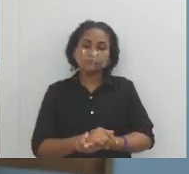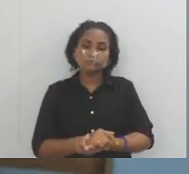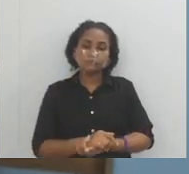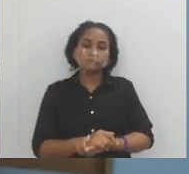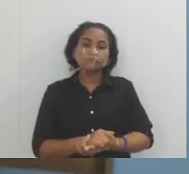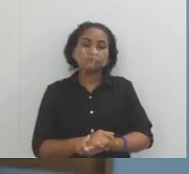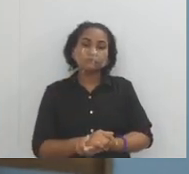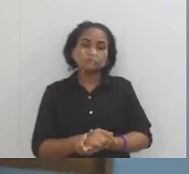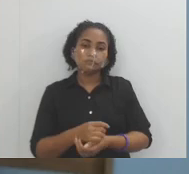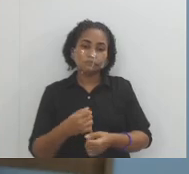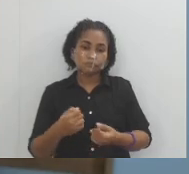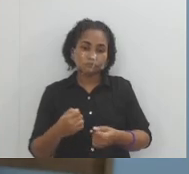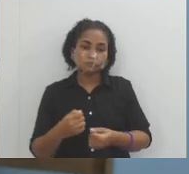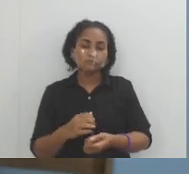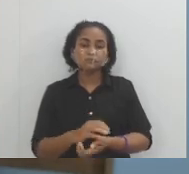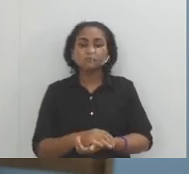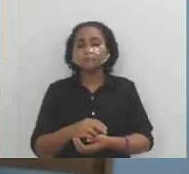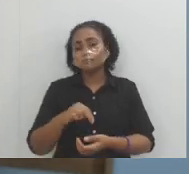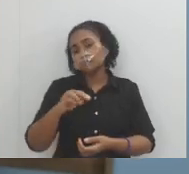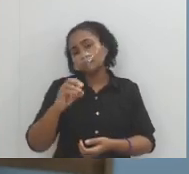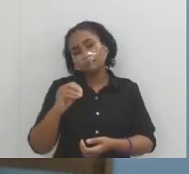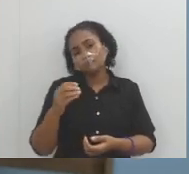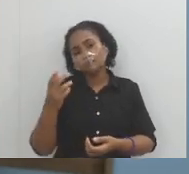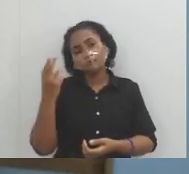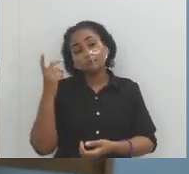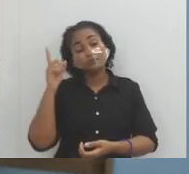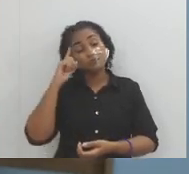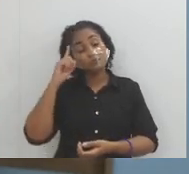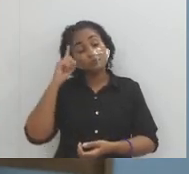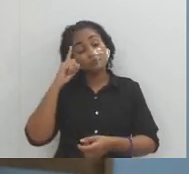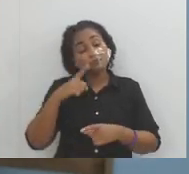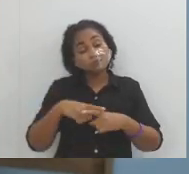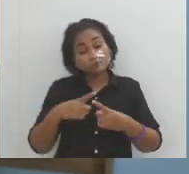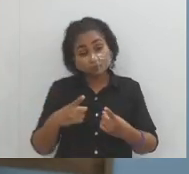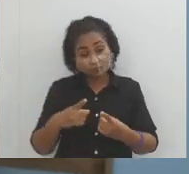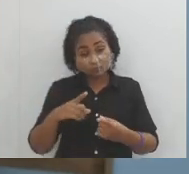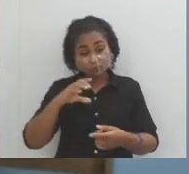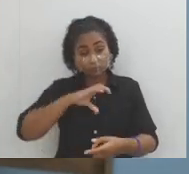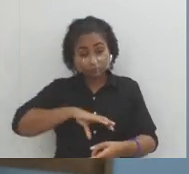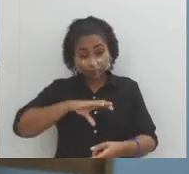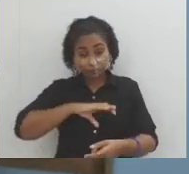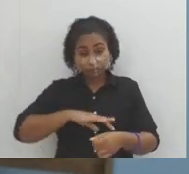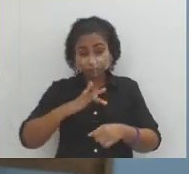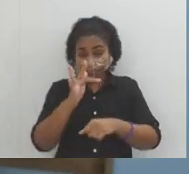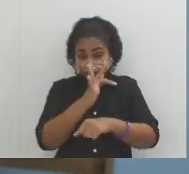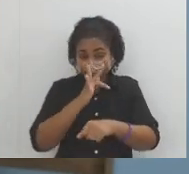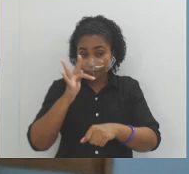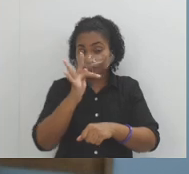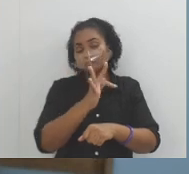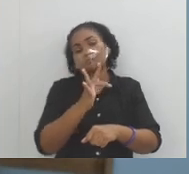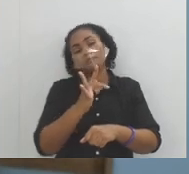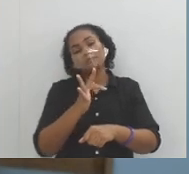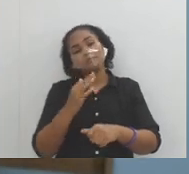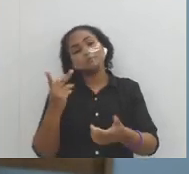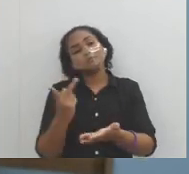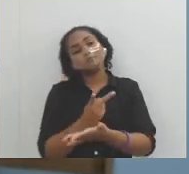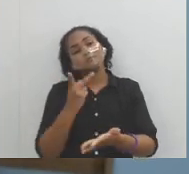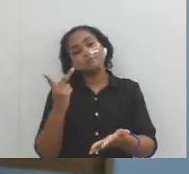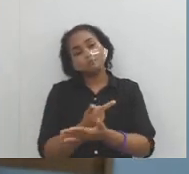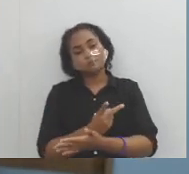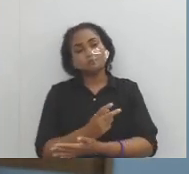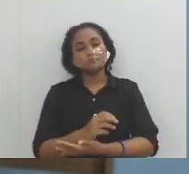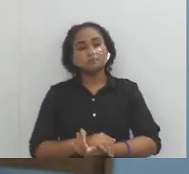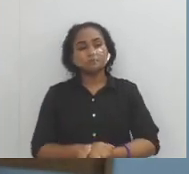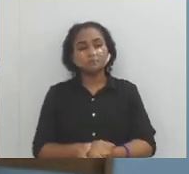cheguei no cinema, cheguei nu. É o que nós utilizamos no dia a dia. Mas, no padrão culto da língua, não é o